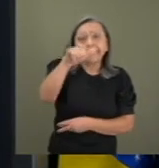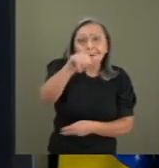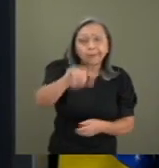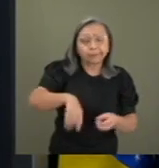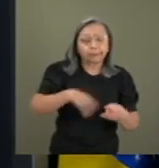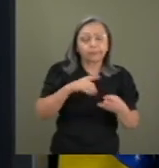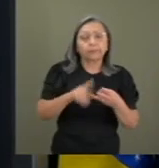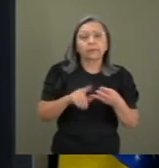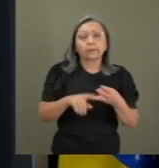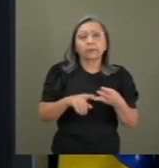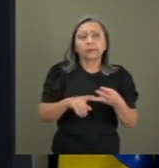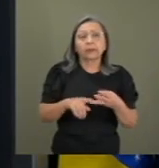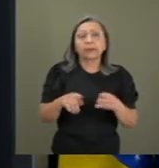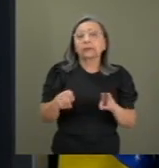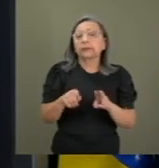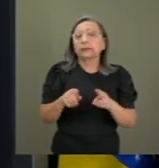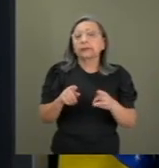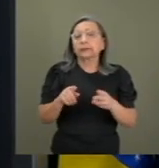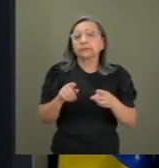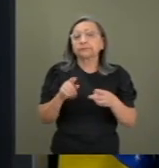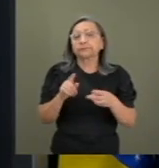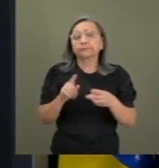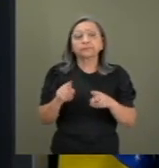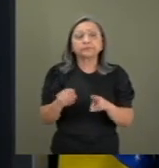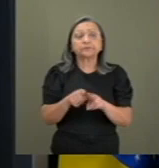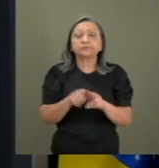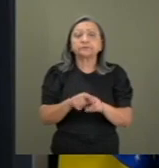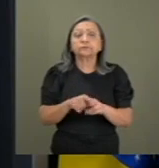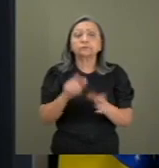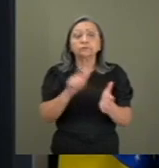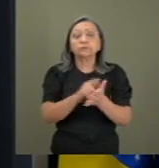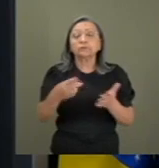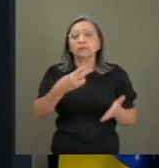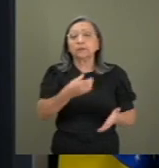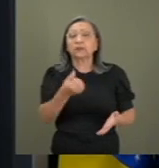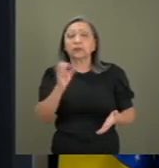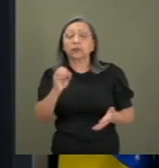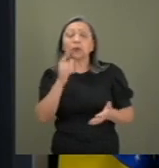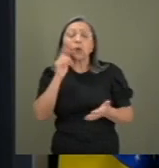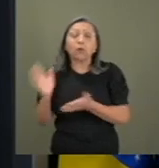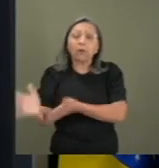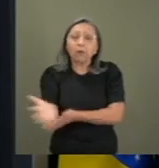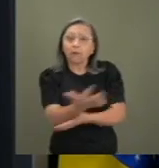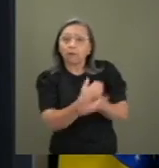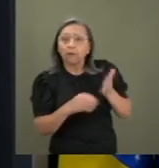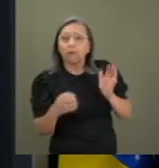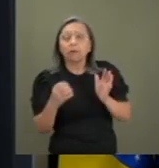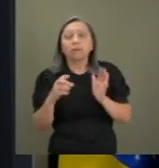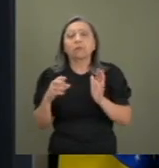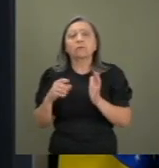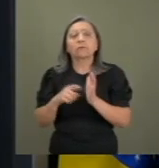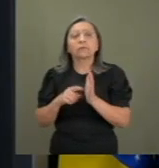Brasileira, como destacou o Poder 360, com dados obtidos via acesso